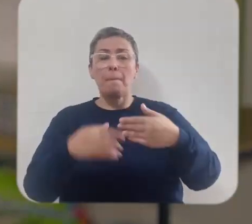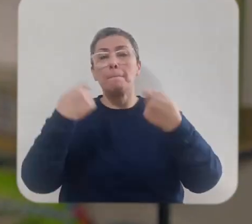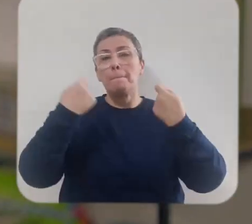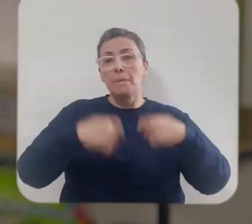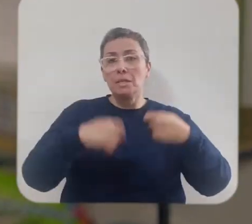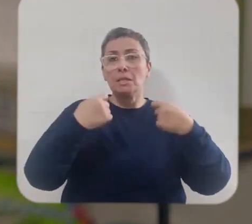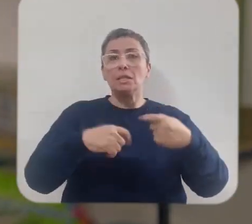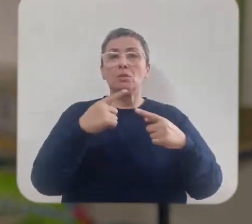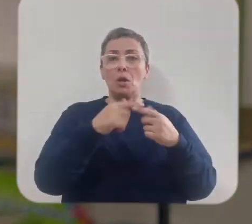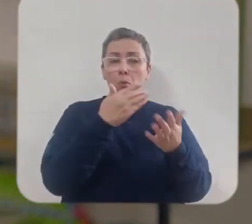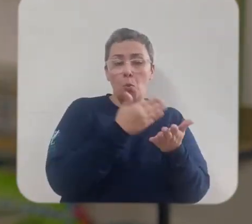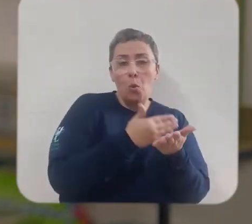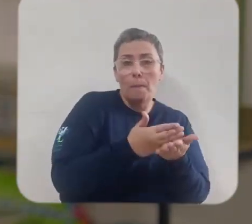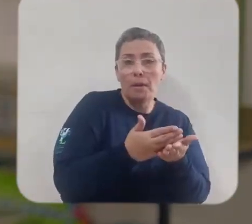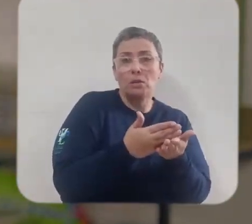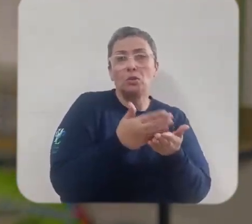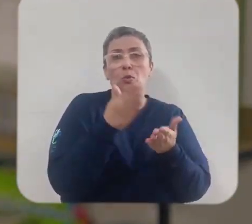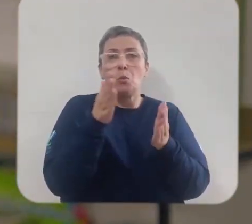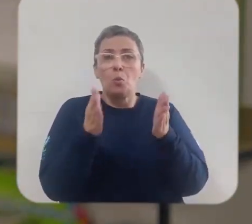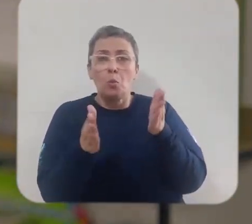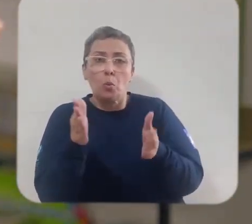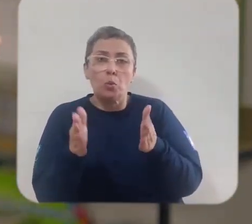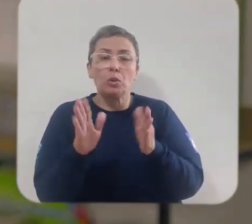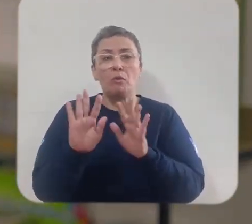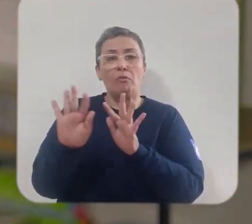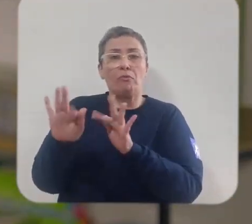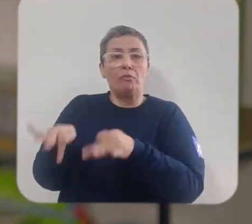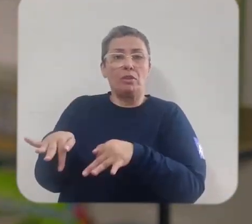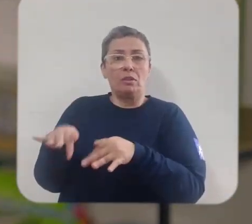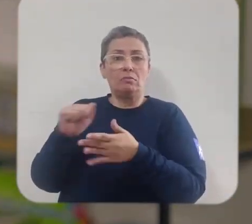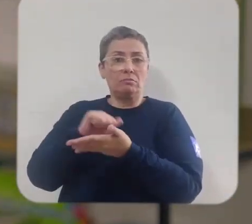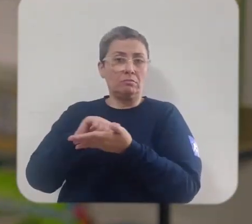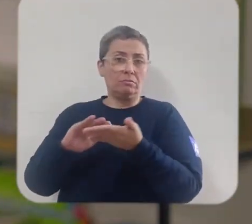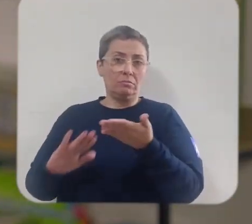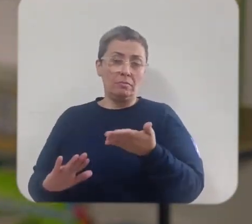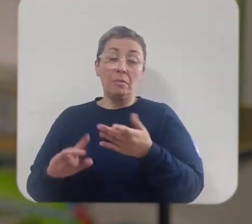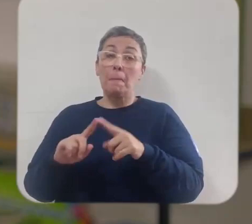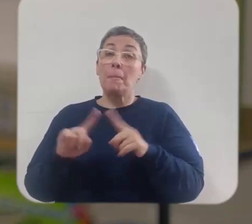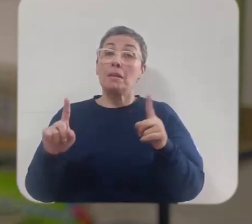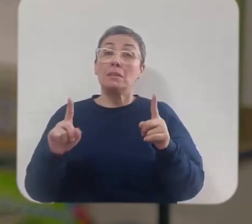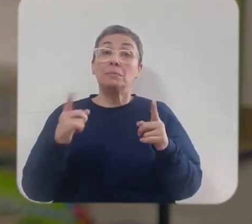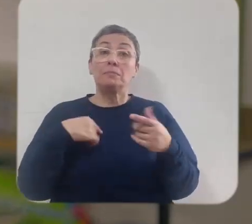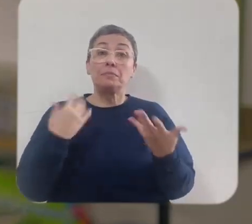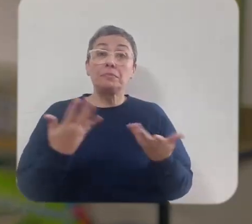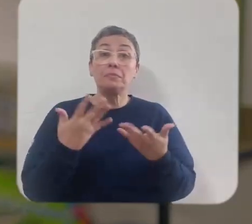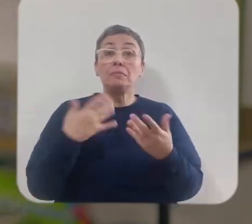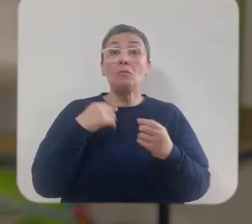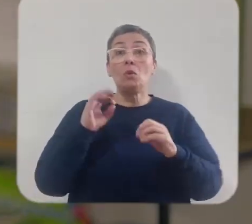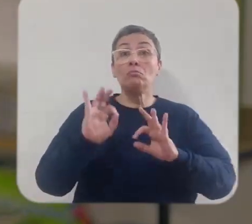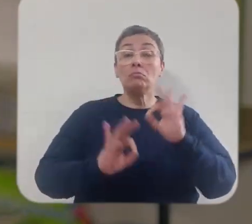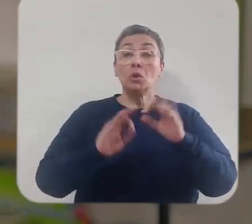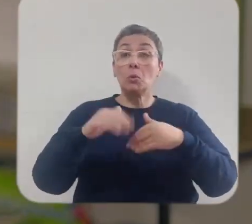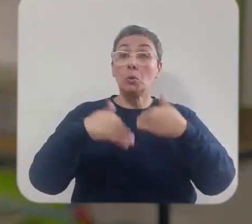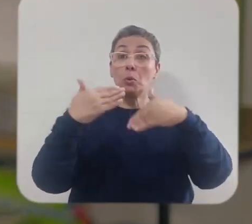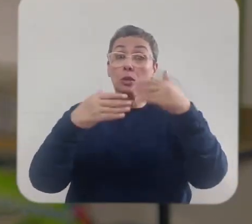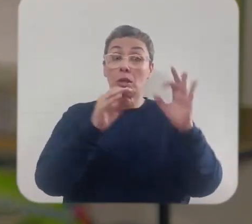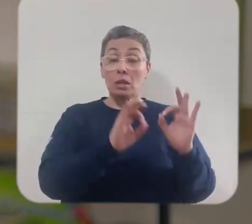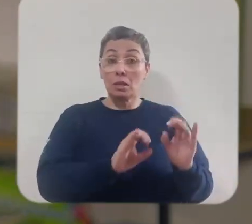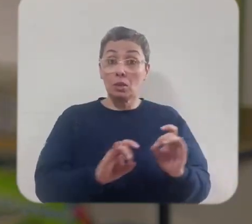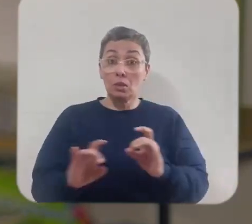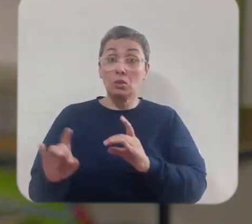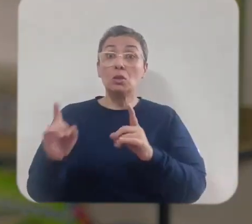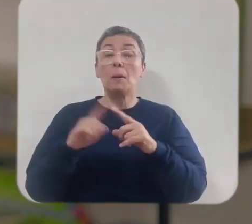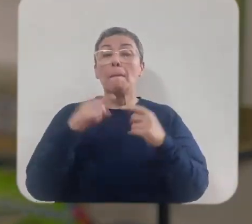eu preciso ter um início, um meio e um fim dessa atividade. Só que aí agora eu vou construir uma